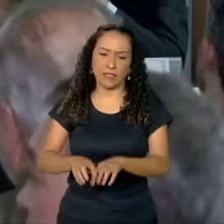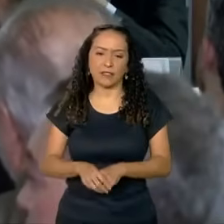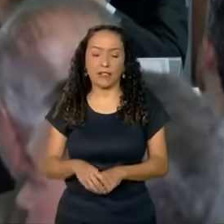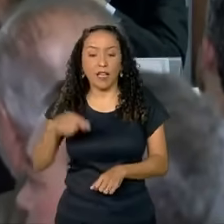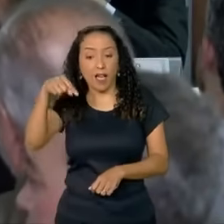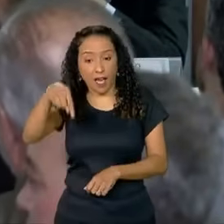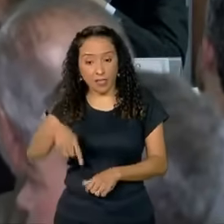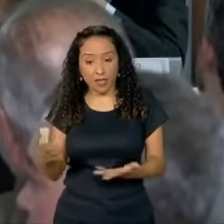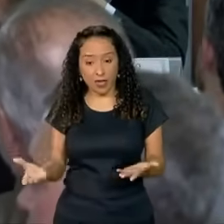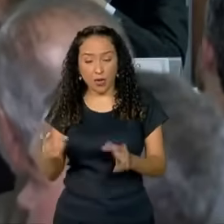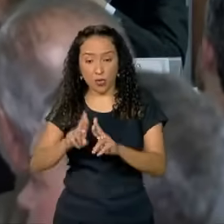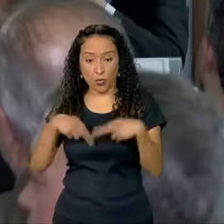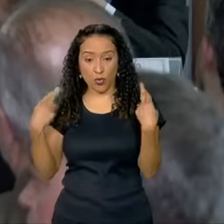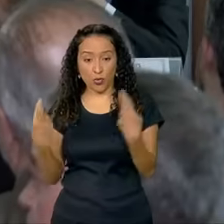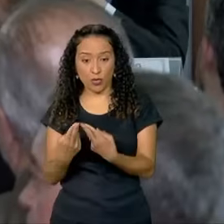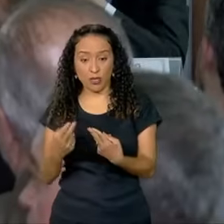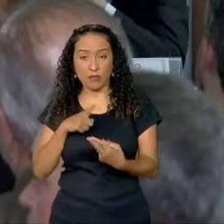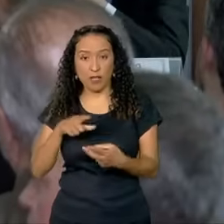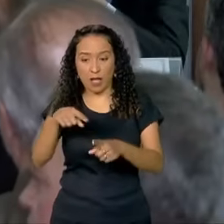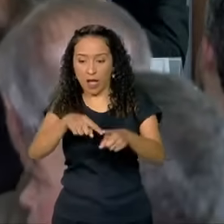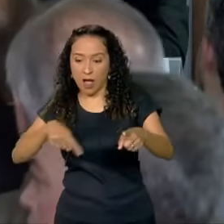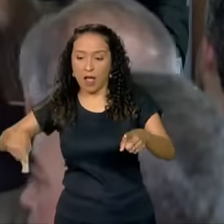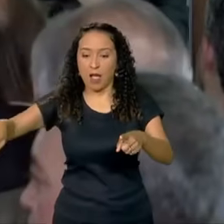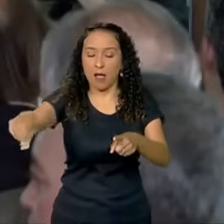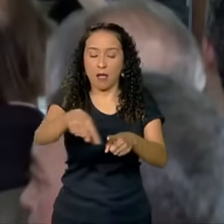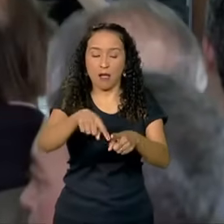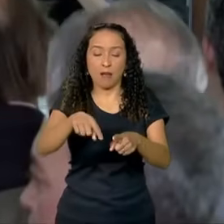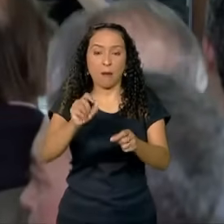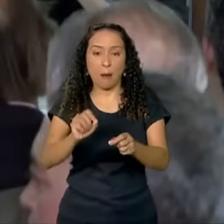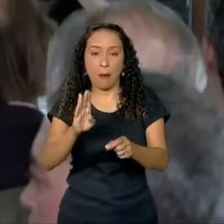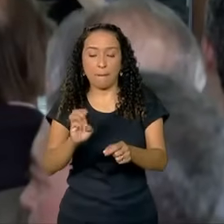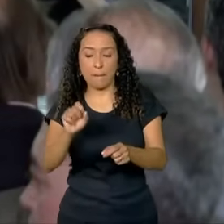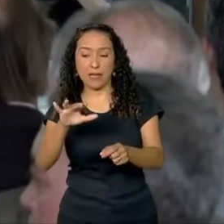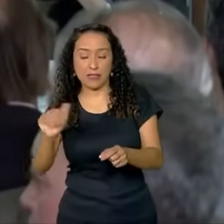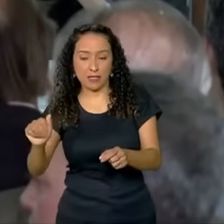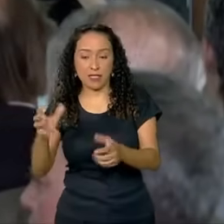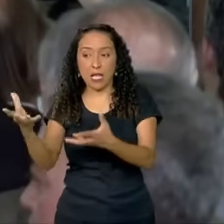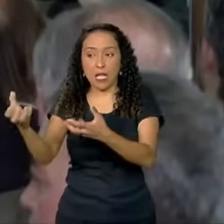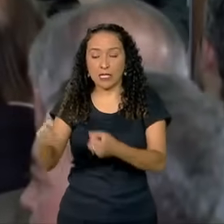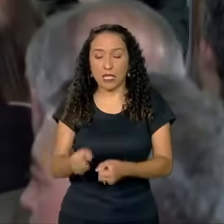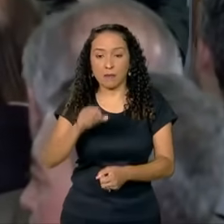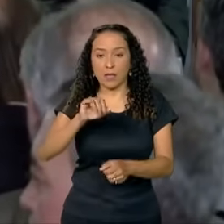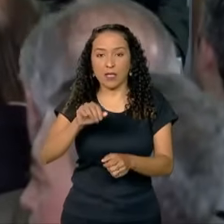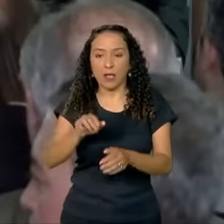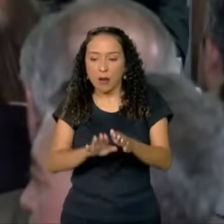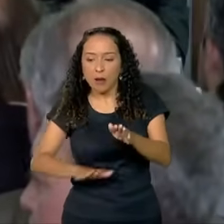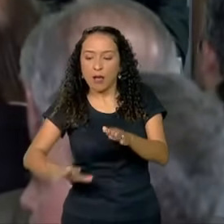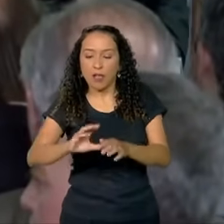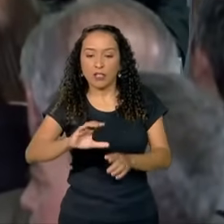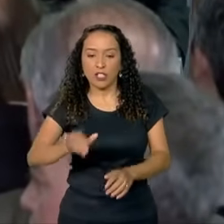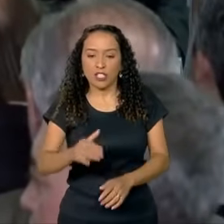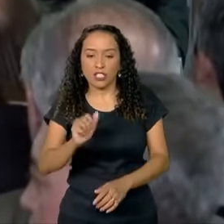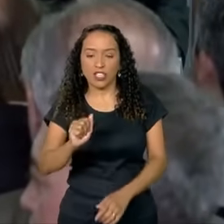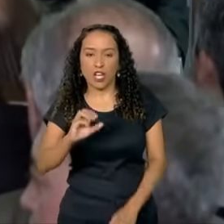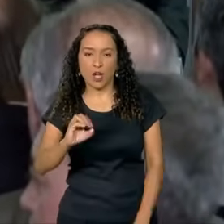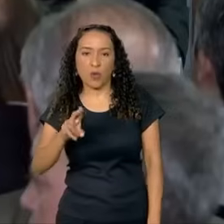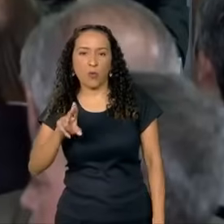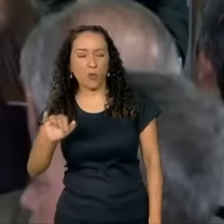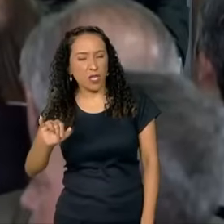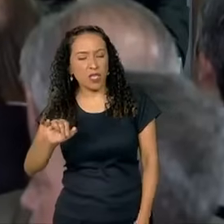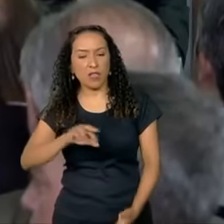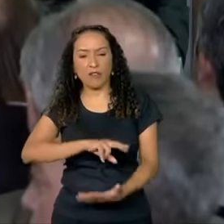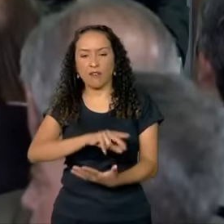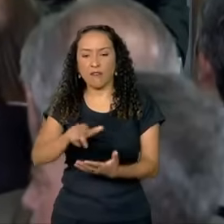está reunidos, a bacia da região metropolitana, que recebe o Baixo Jacuí, Rio Camaquã, Gravataí, Rio dos Sinos,